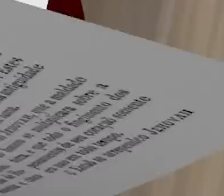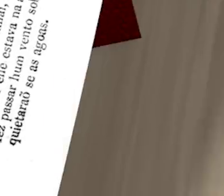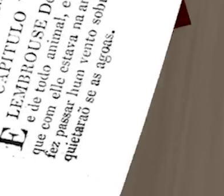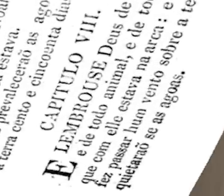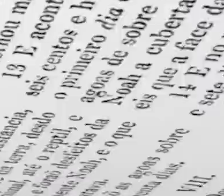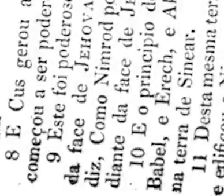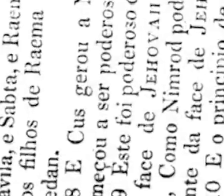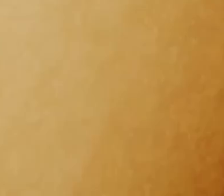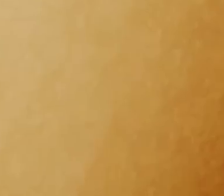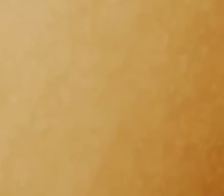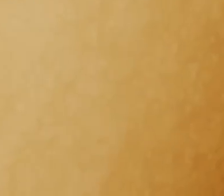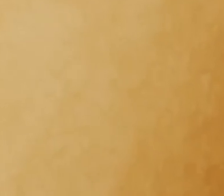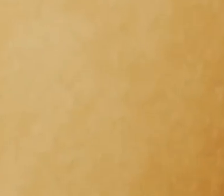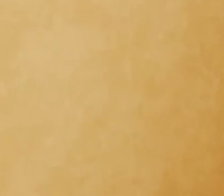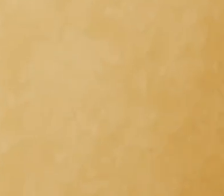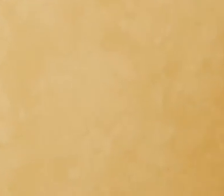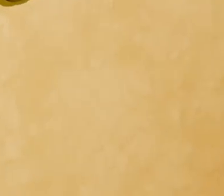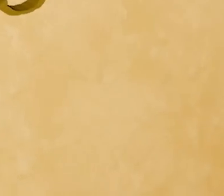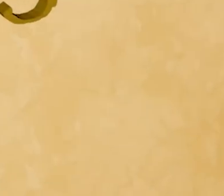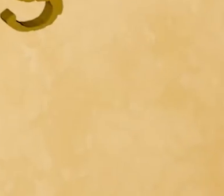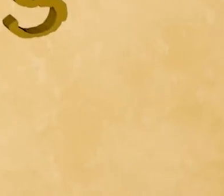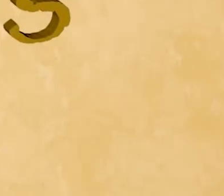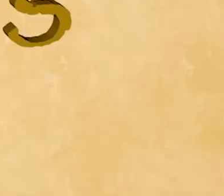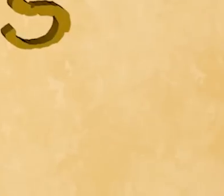TV Web Manaim apresenta